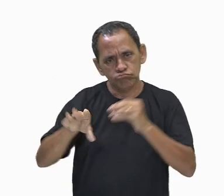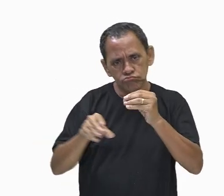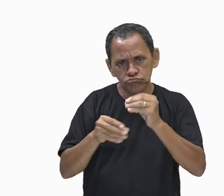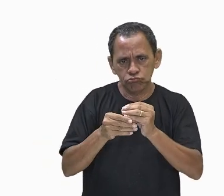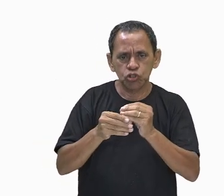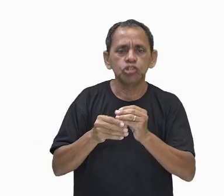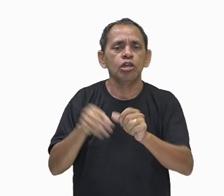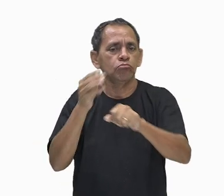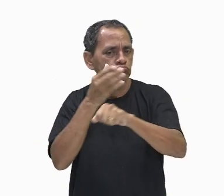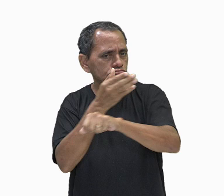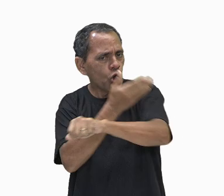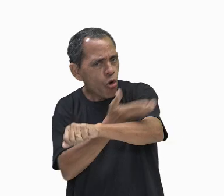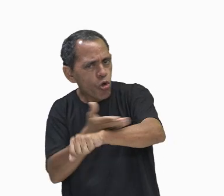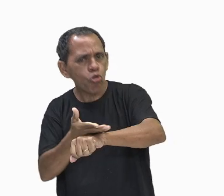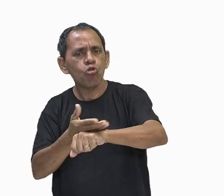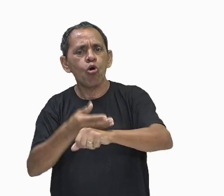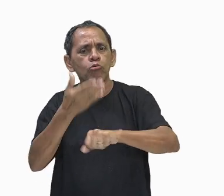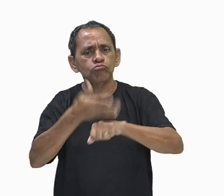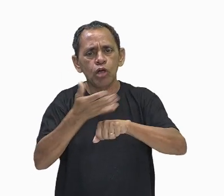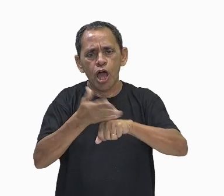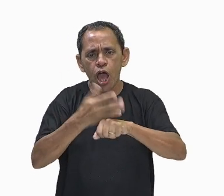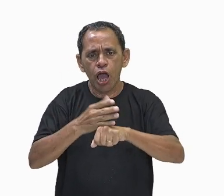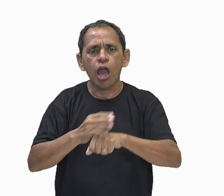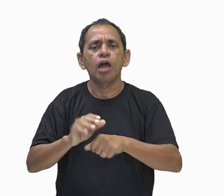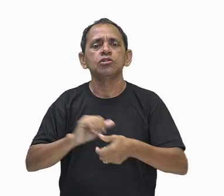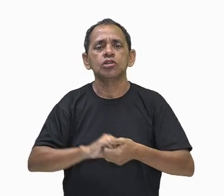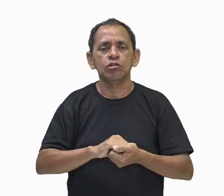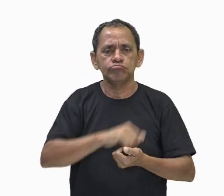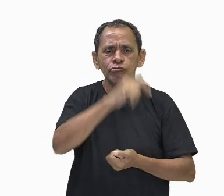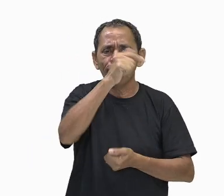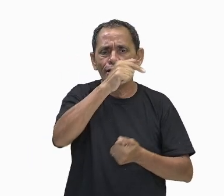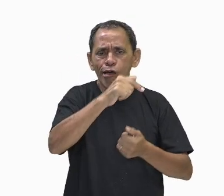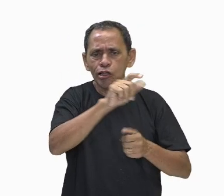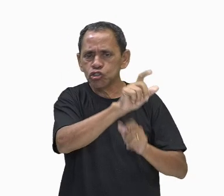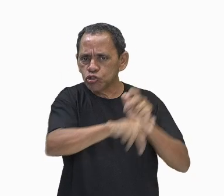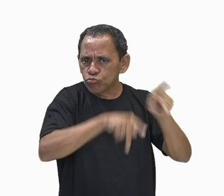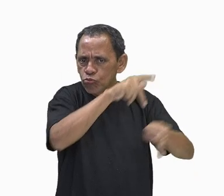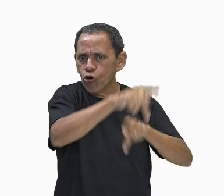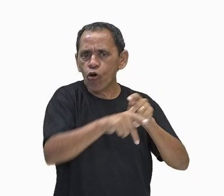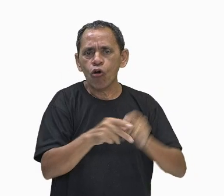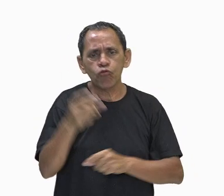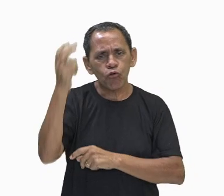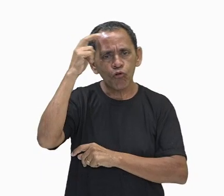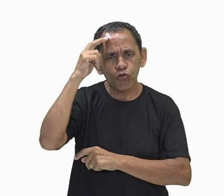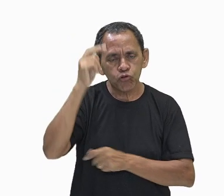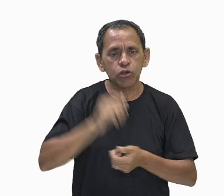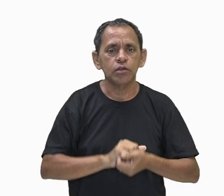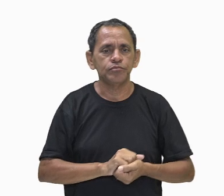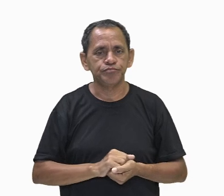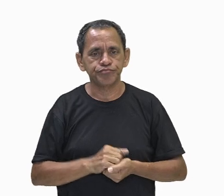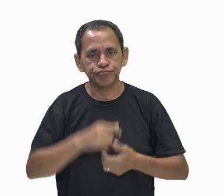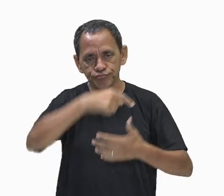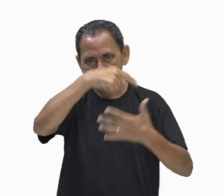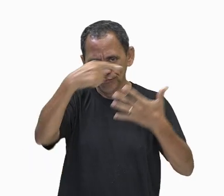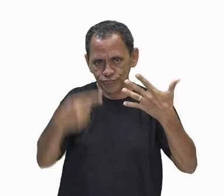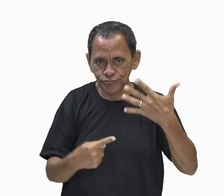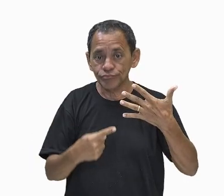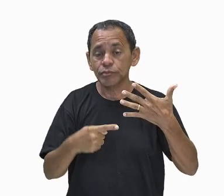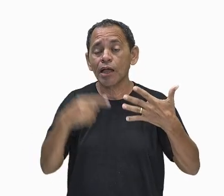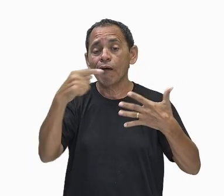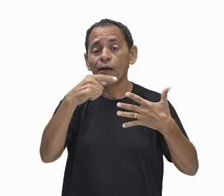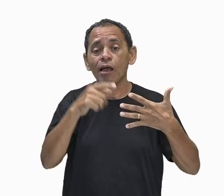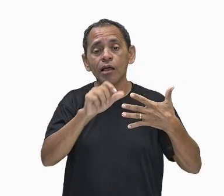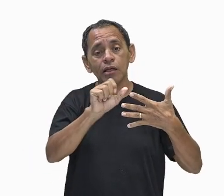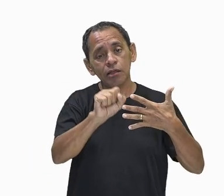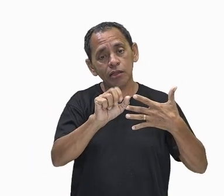e práticas dos sumérios, criando o que se chamou, então, de cultura sumério-acadiana. Dela